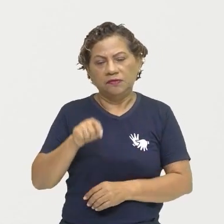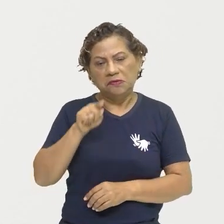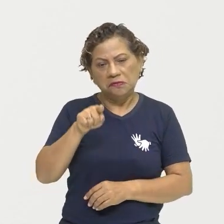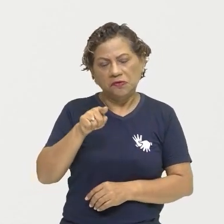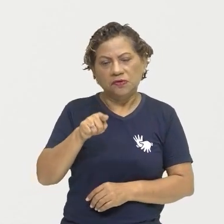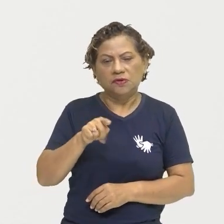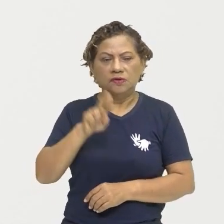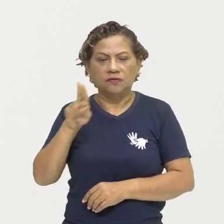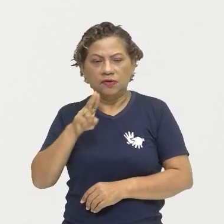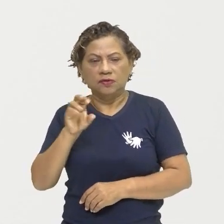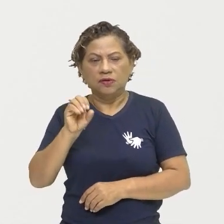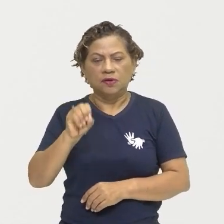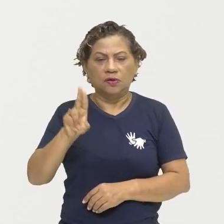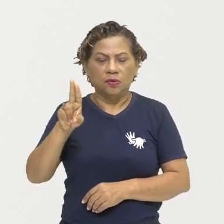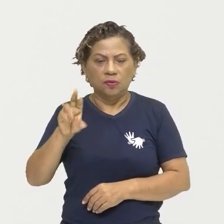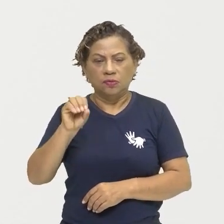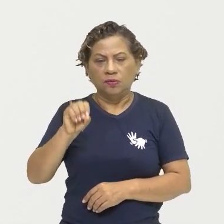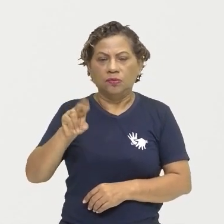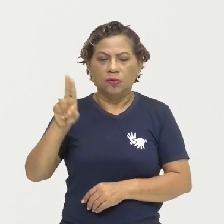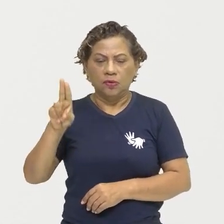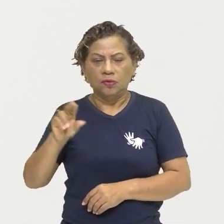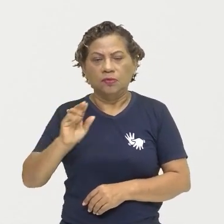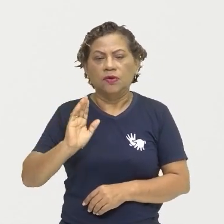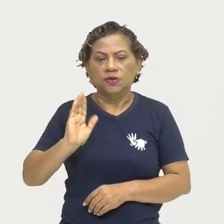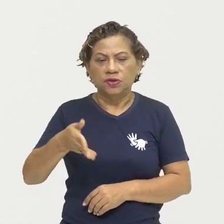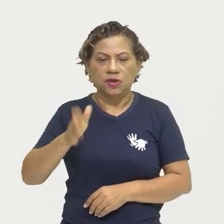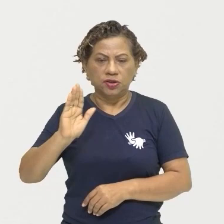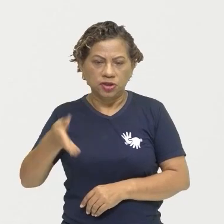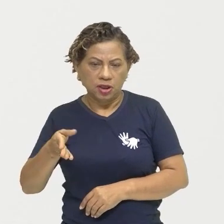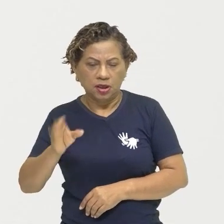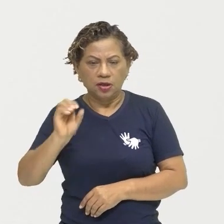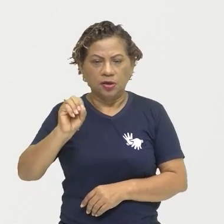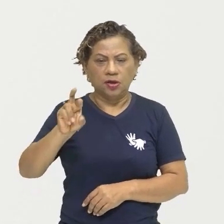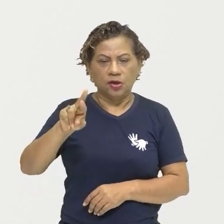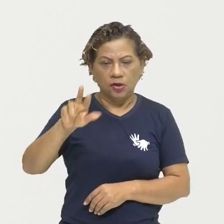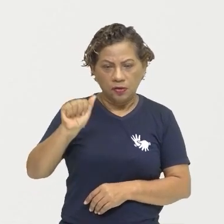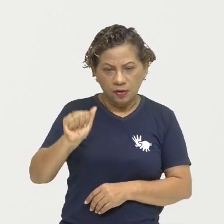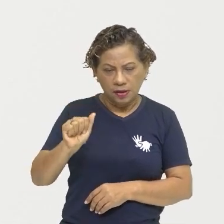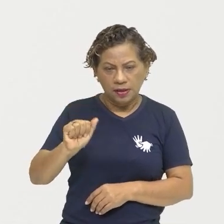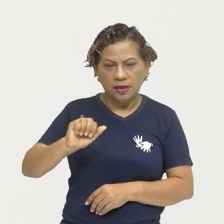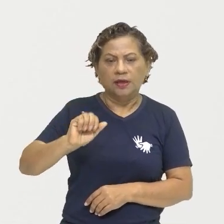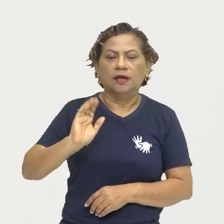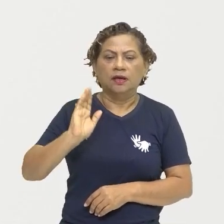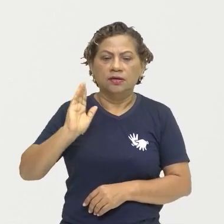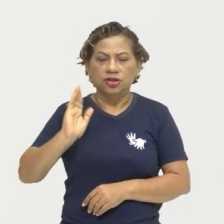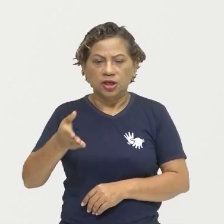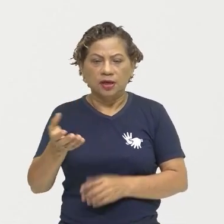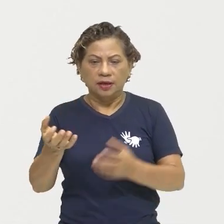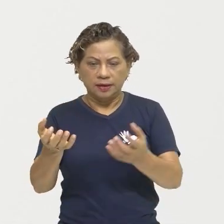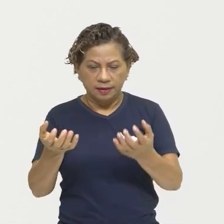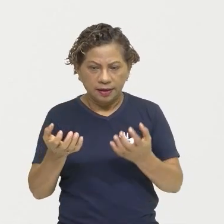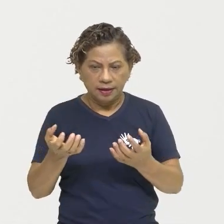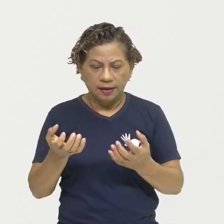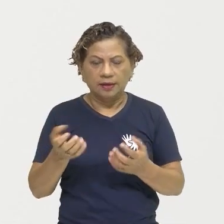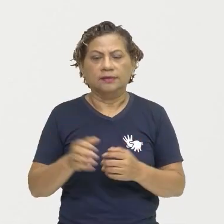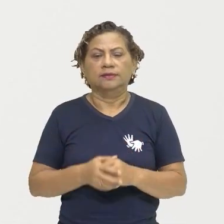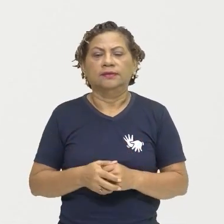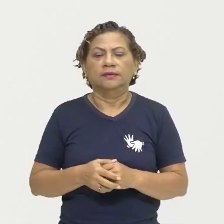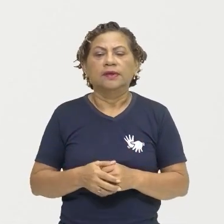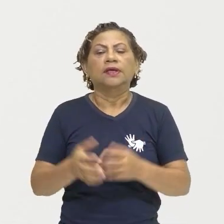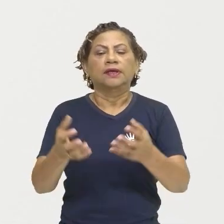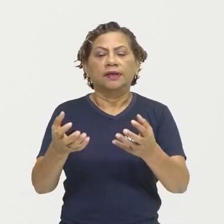muito importante que você entenda qual é o sentido, qual é a ideia. Expressa essas ideias aqui, lembre-se